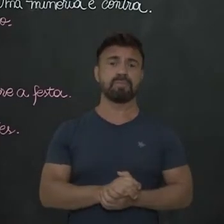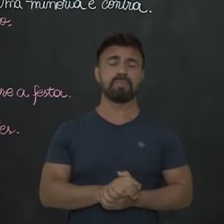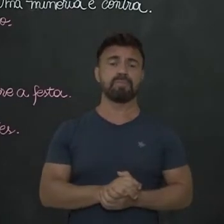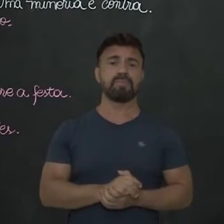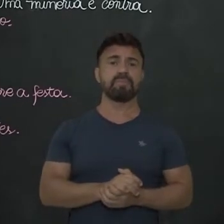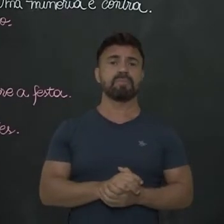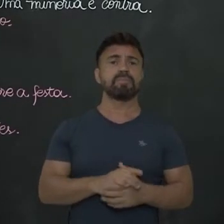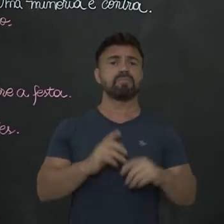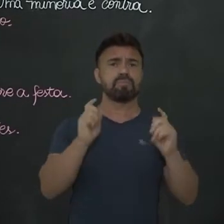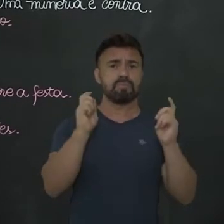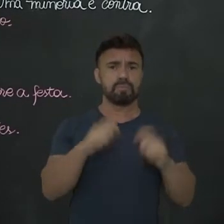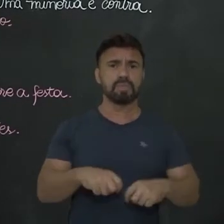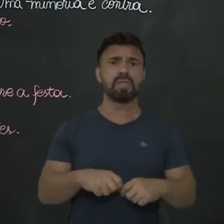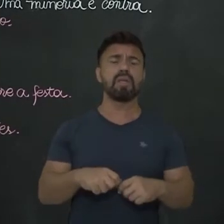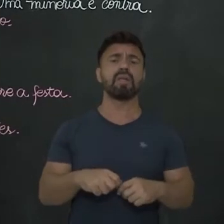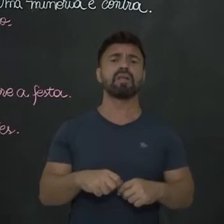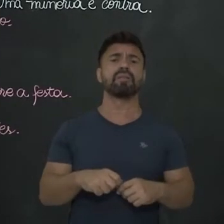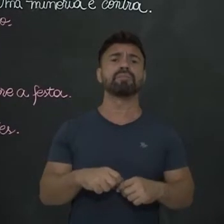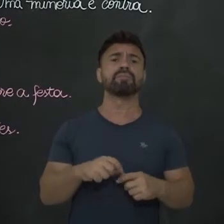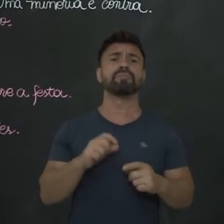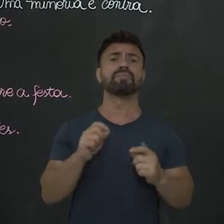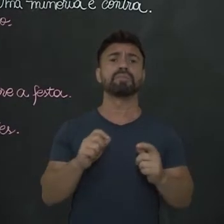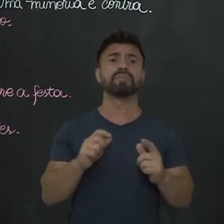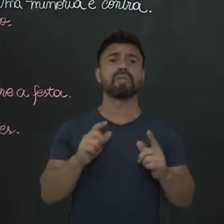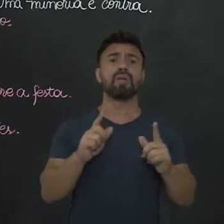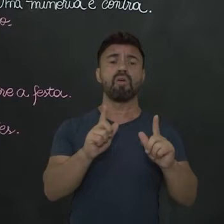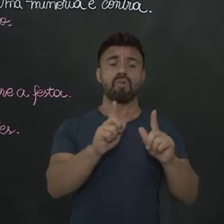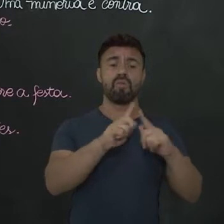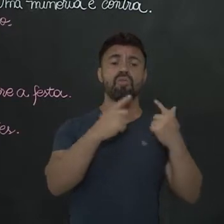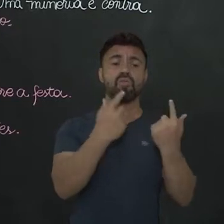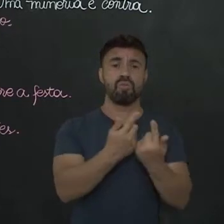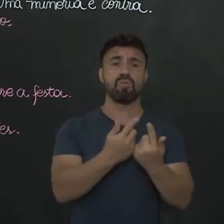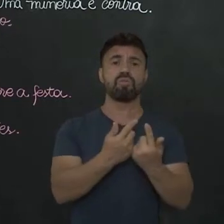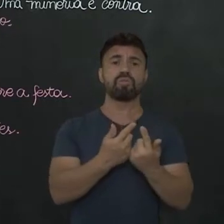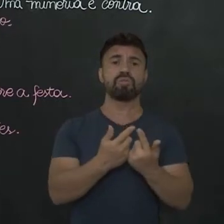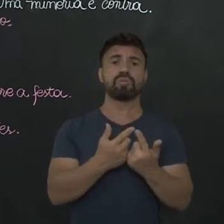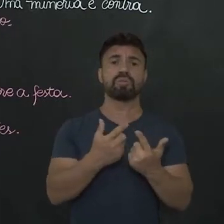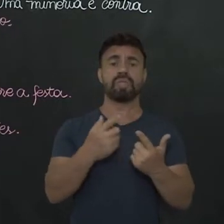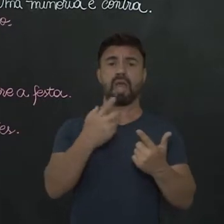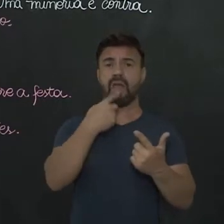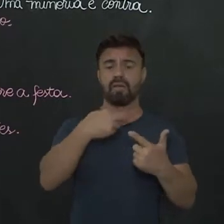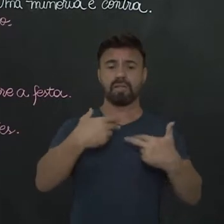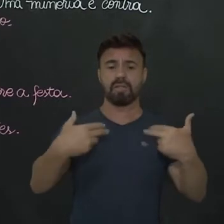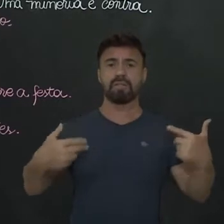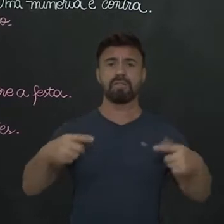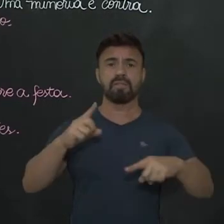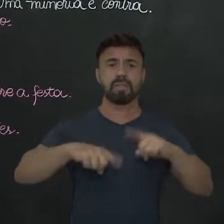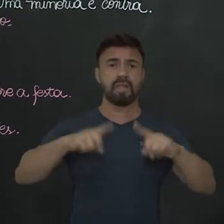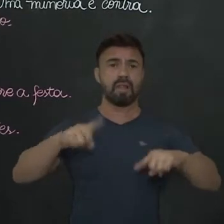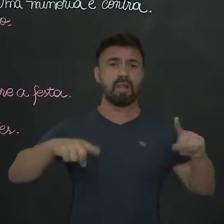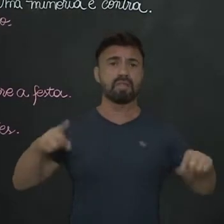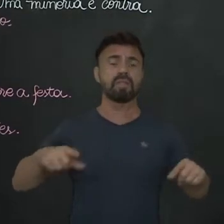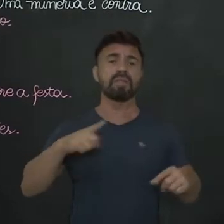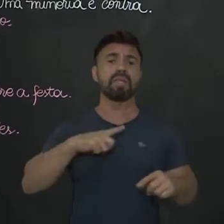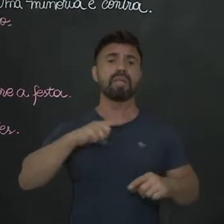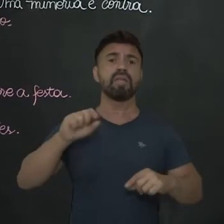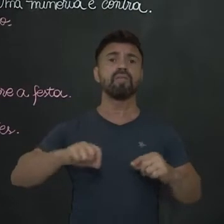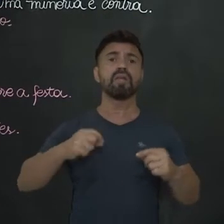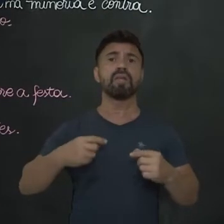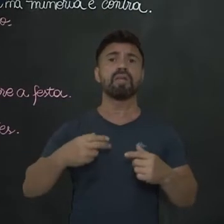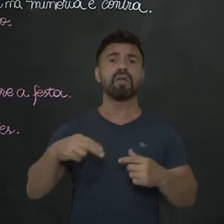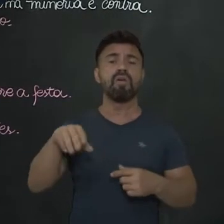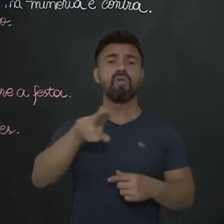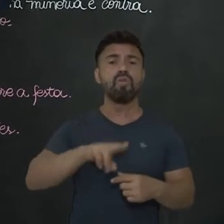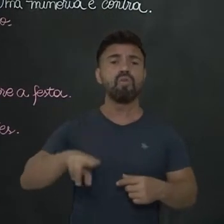No entanto, já há uma possibilidade favorecida e aberta hoje por conta do uso que a gente faz da língua e das variações que são estabelecidas, que permite que a